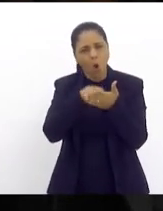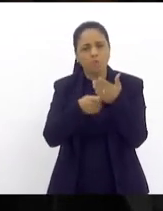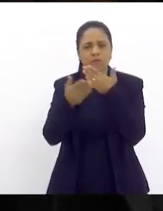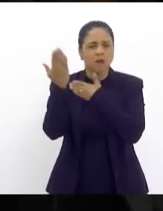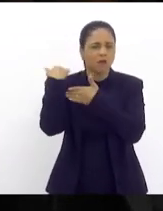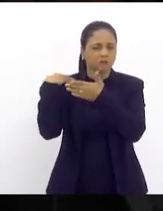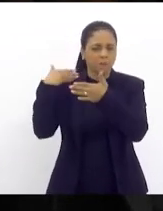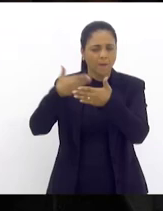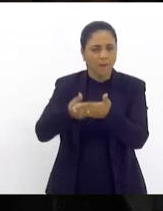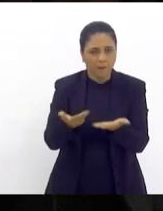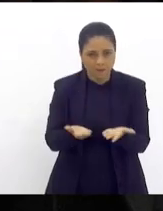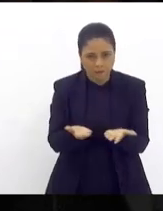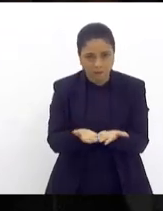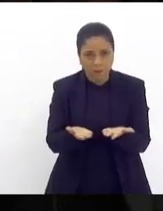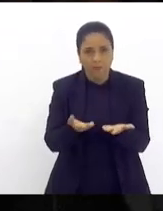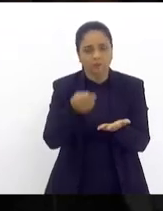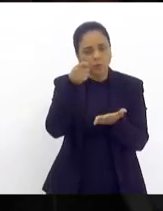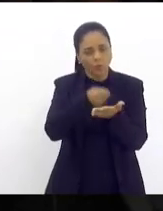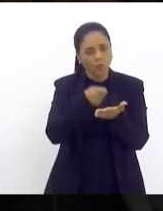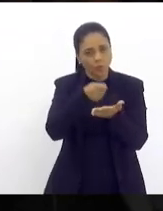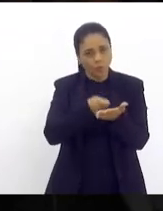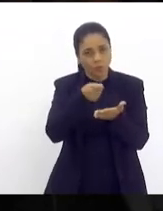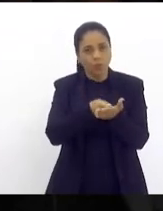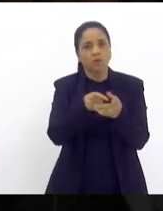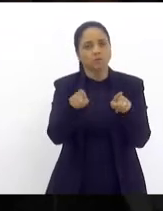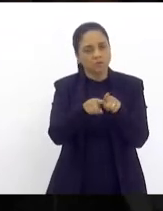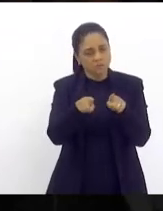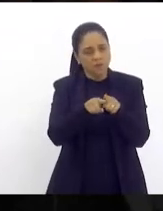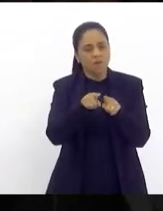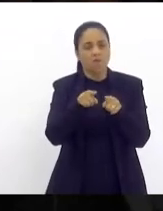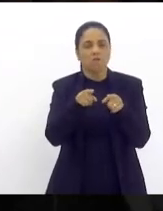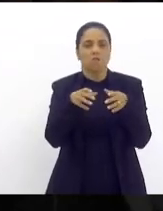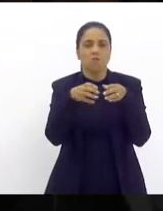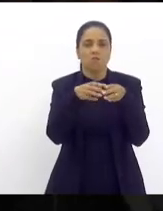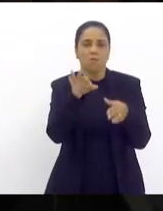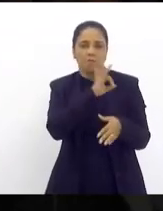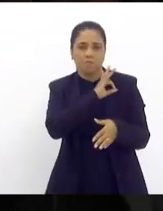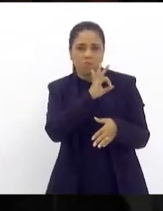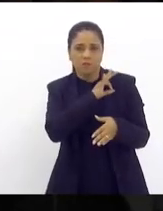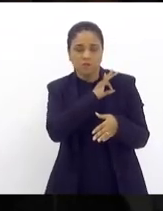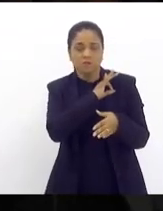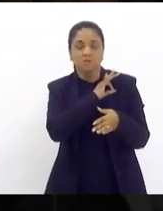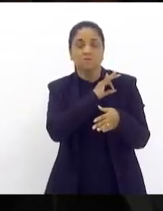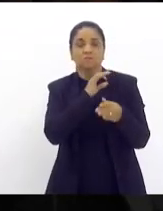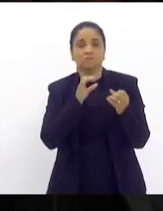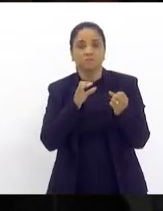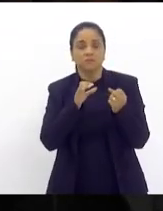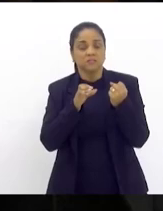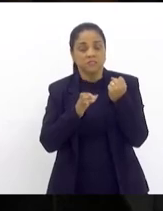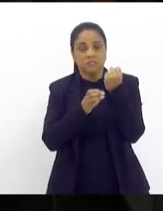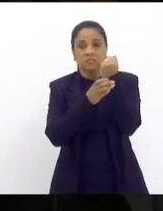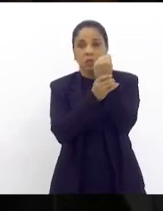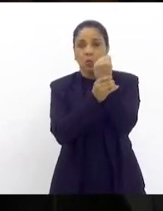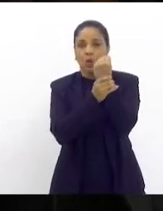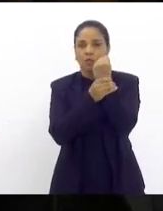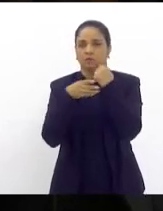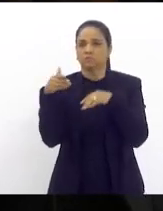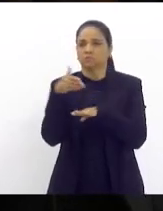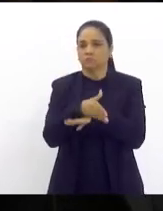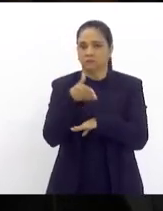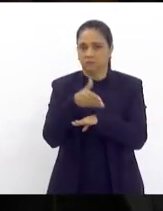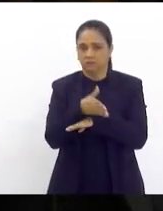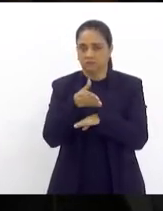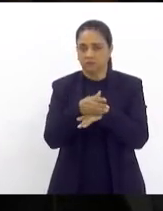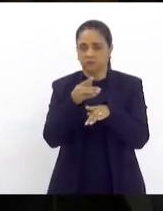também na nossa casa assim como o Batalhão Foi aprovado a indicação Legislativa que é o segurança presente para a cidade de Maricá E ontem